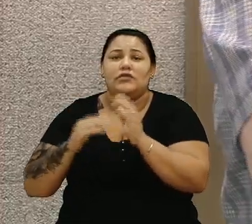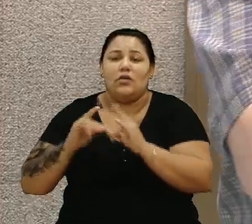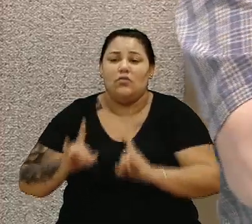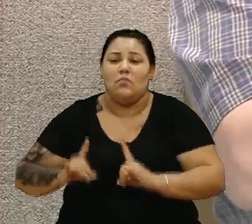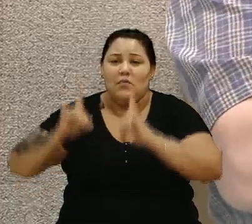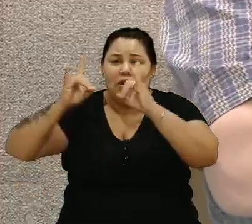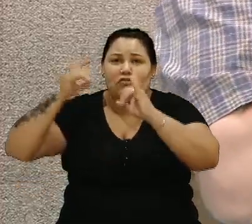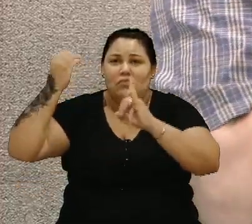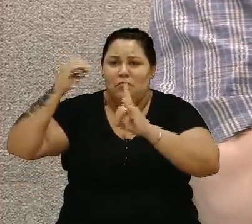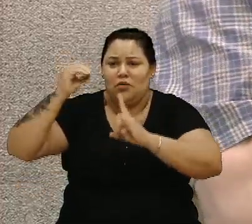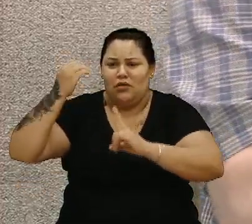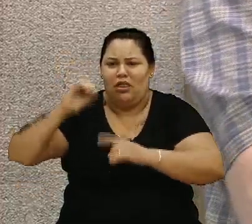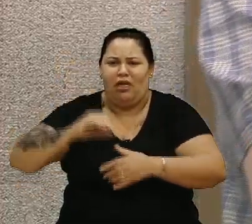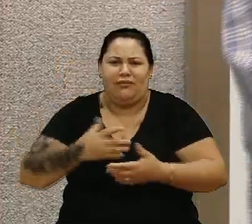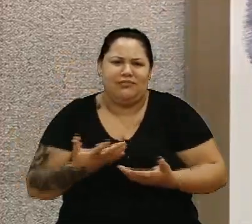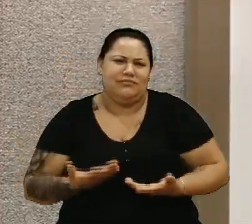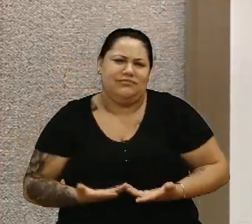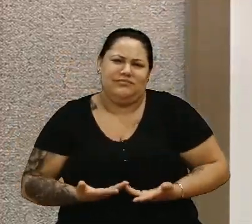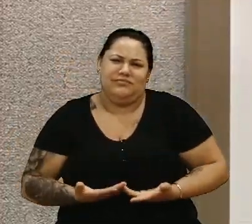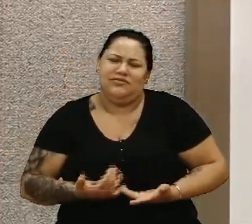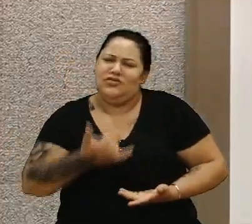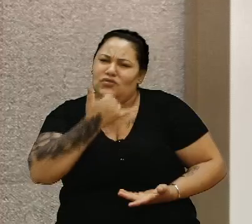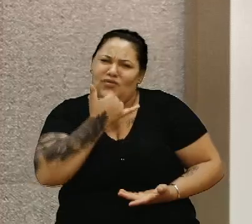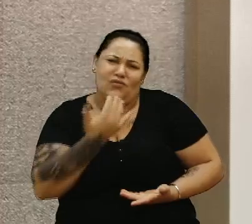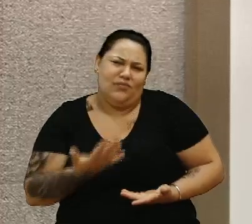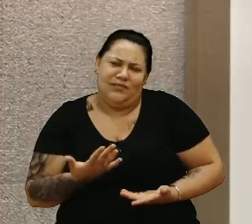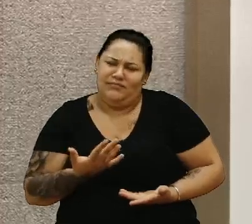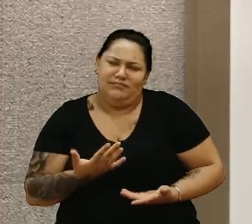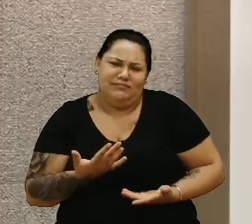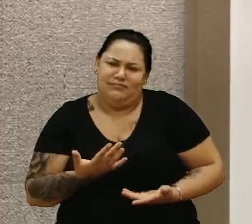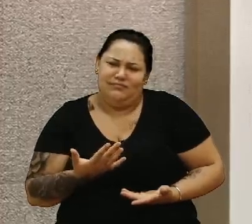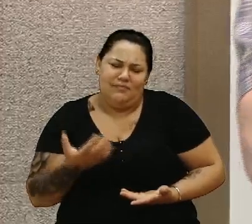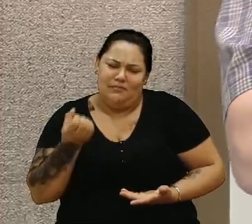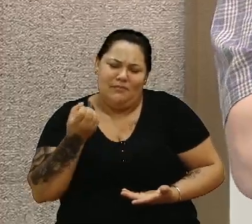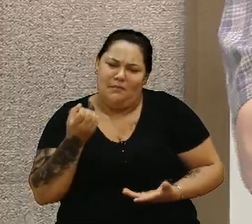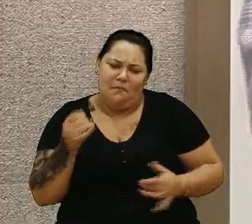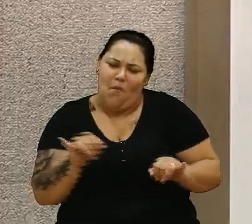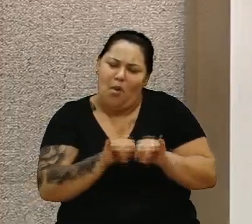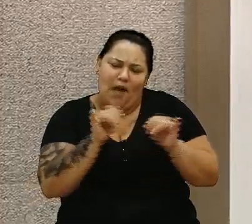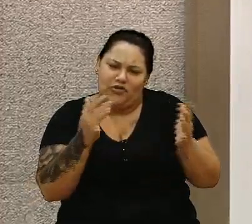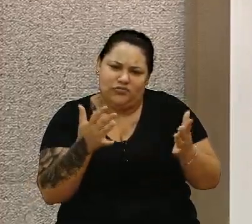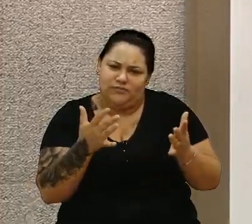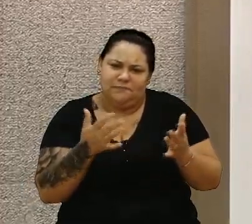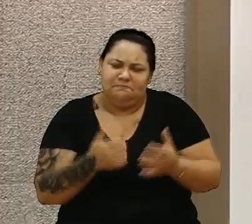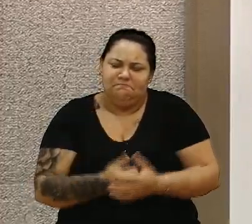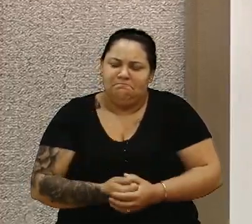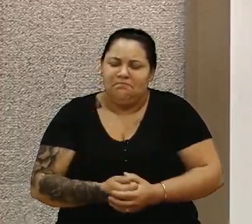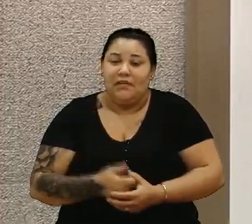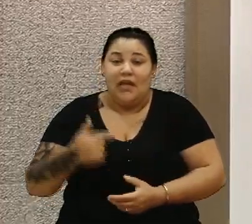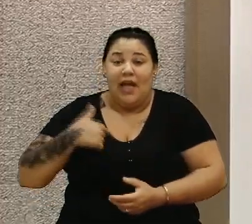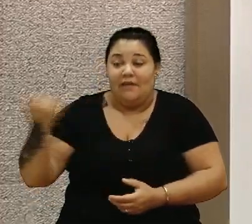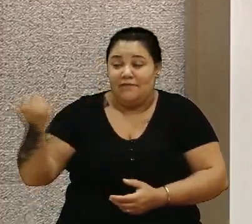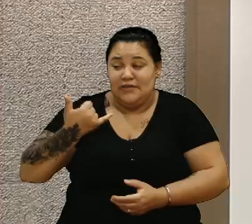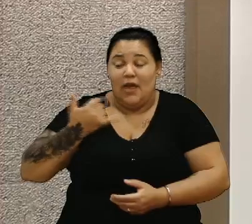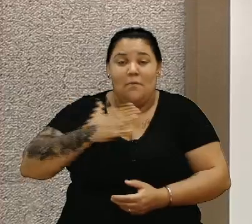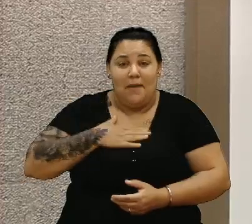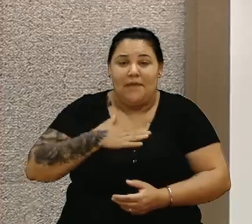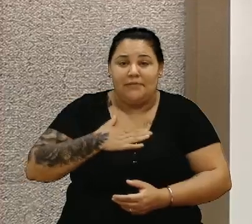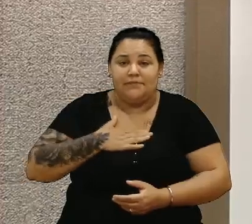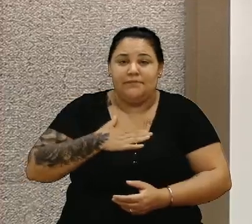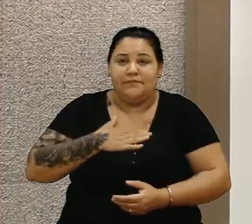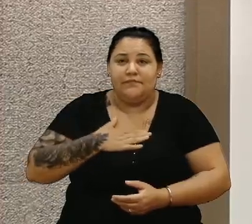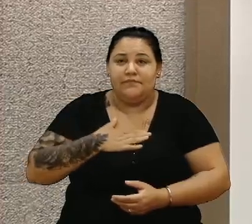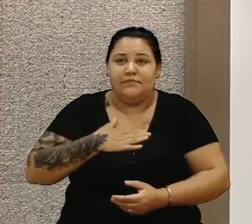do Estado. Uma trampa, né? Com todo respeito, né? E fui avisado disso, né? Fui avisado disso.